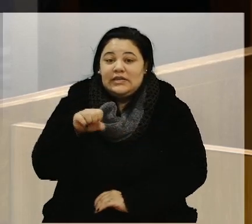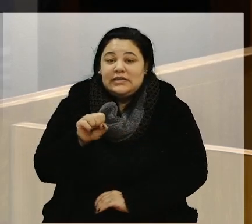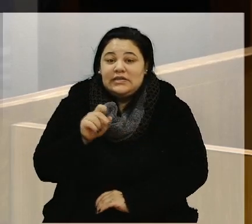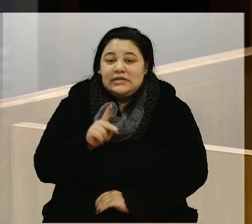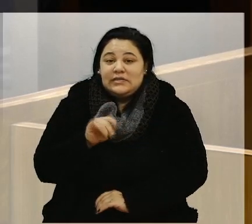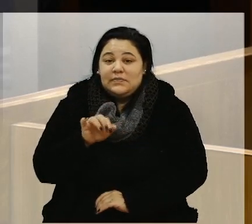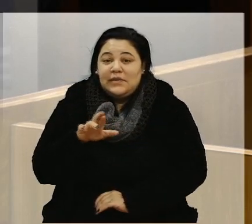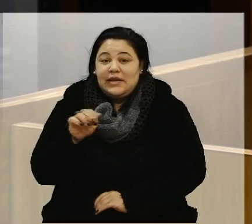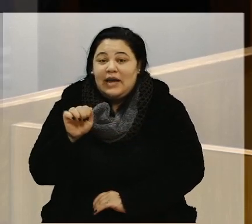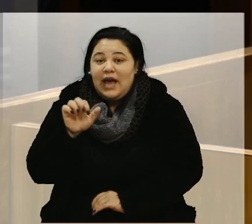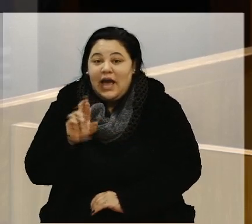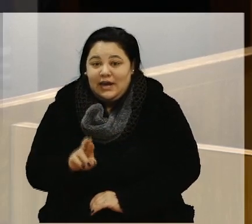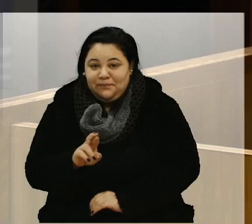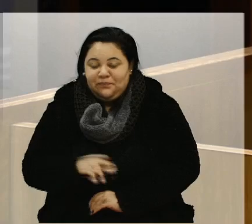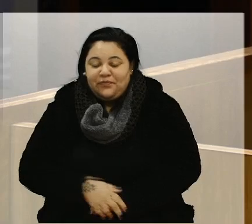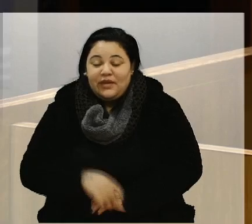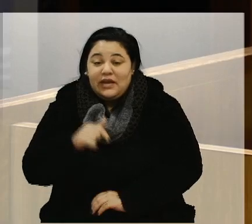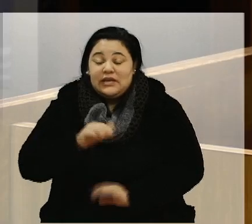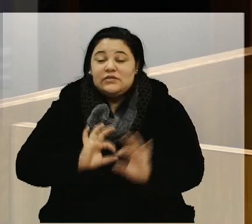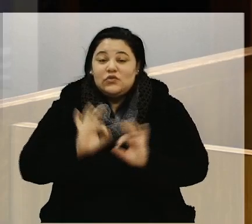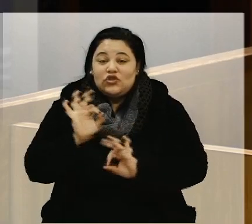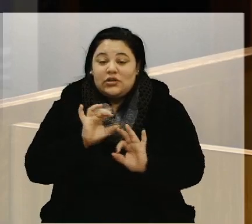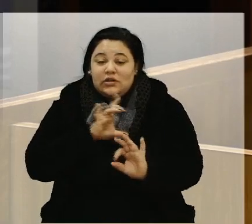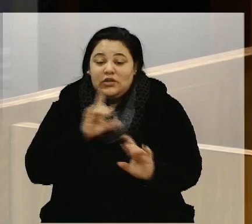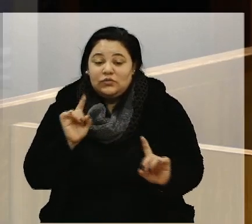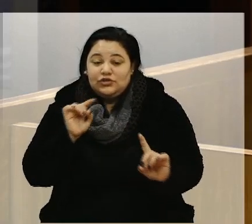presente projeto consiste em realizar